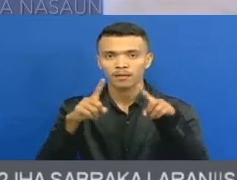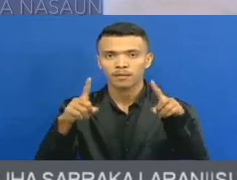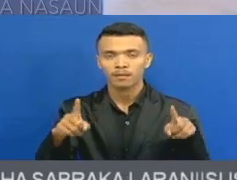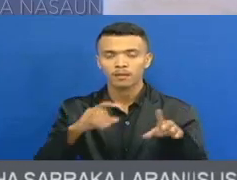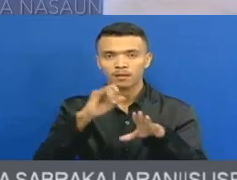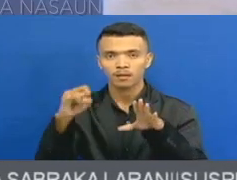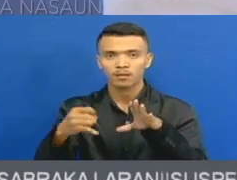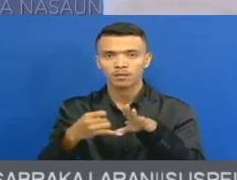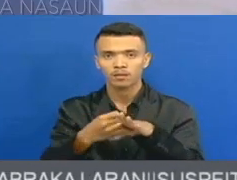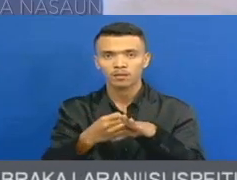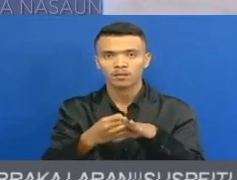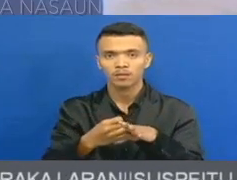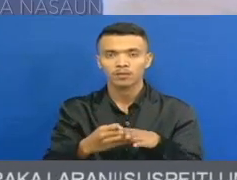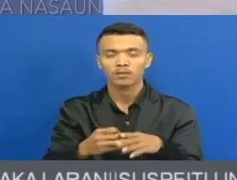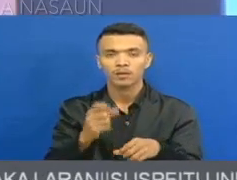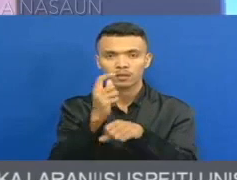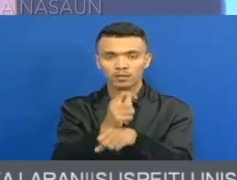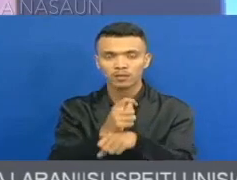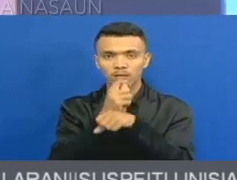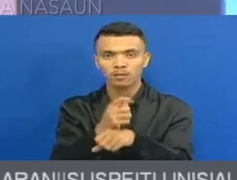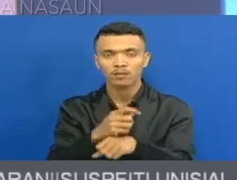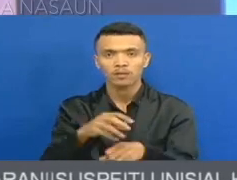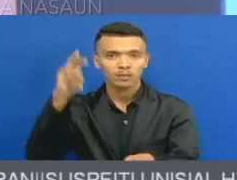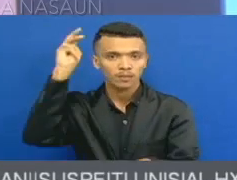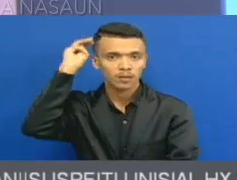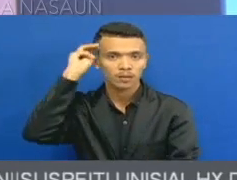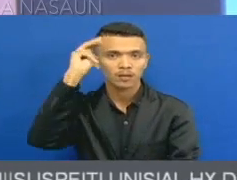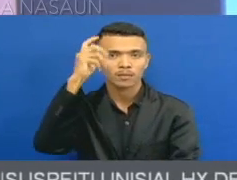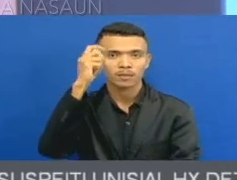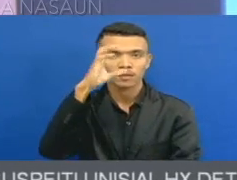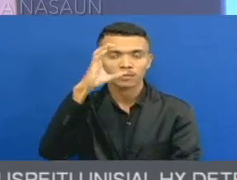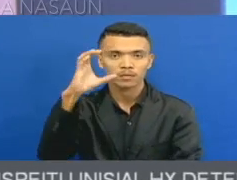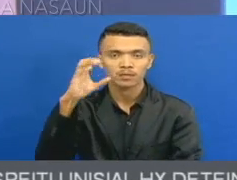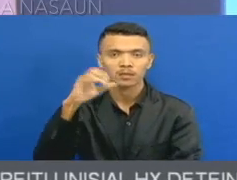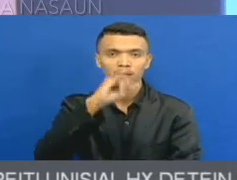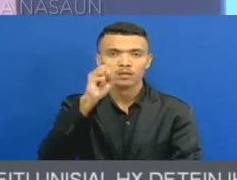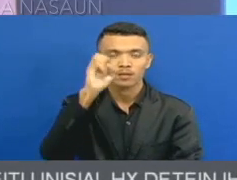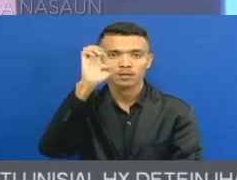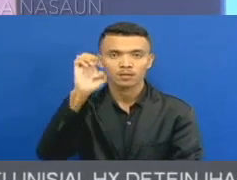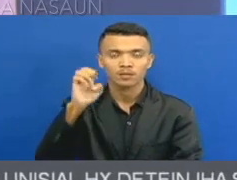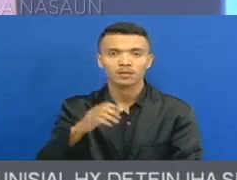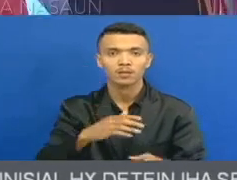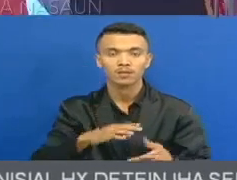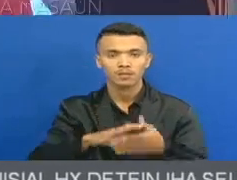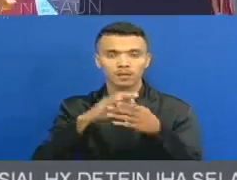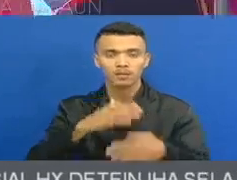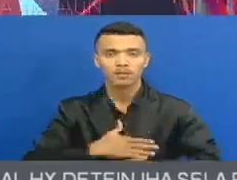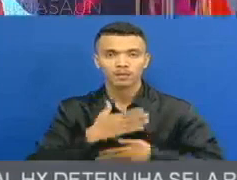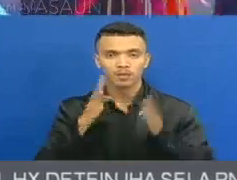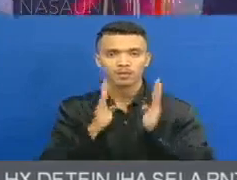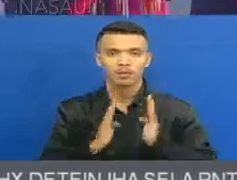pertence do Neba Lourenço Atauru. Ministro do Transporte e Comunicação, José Agostinho, aprecia esforço